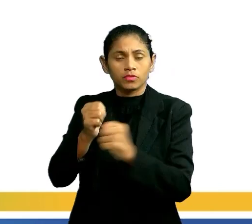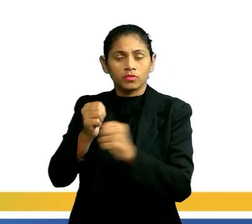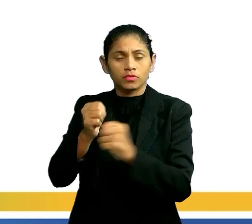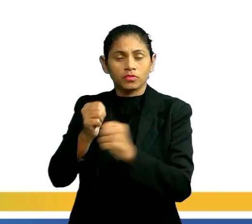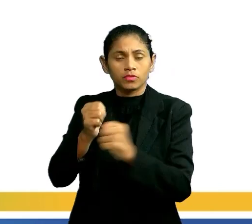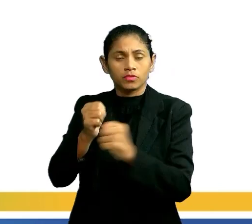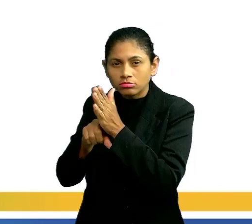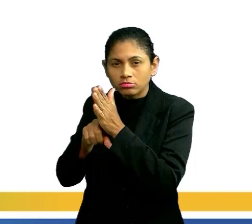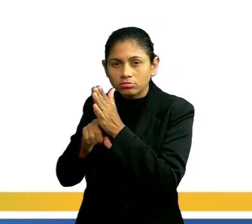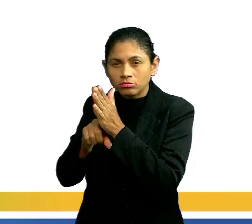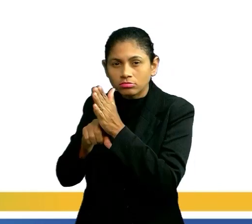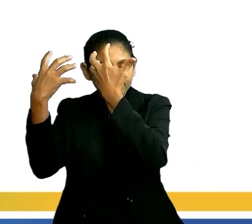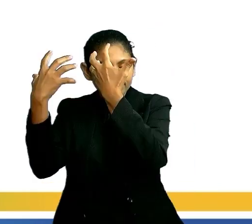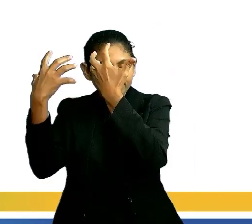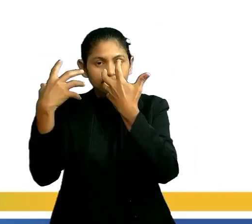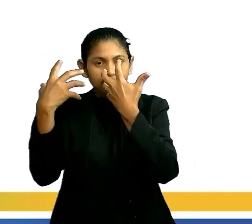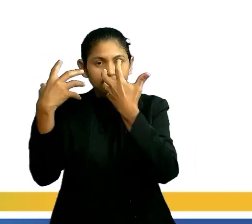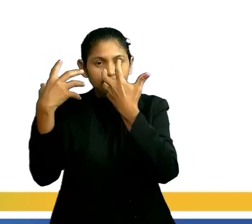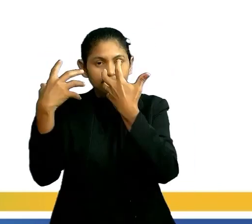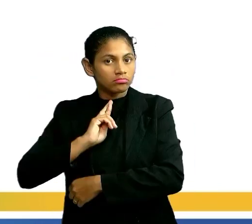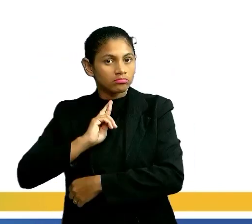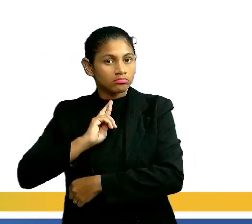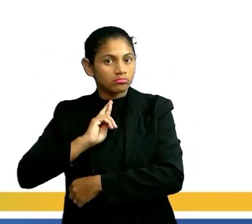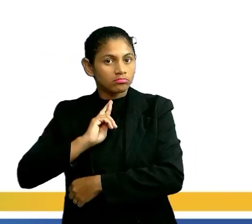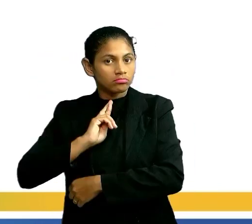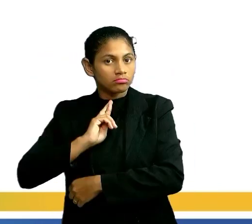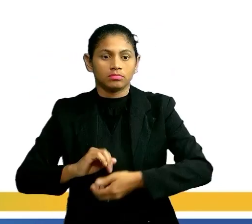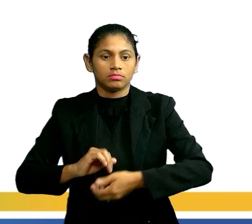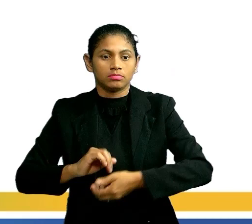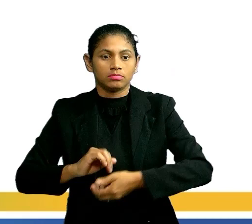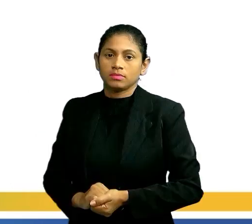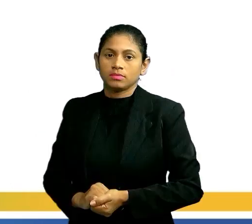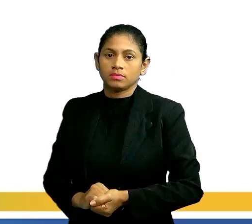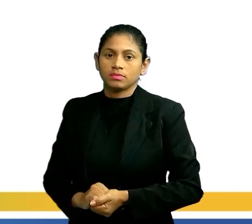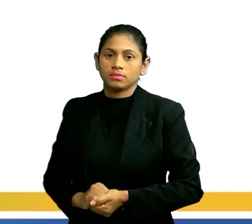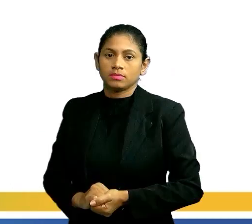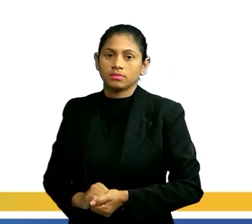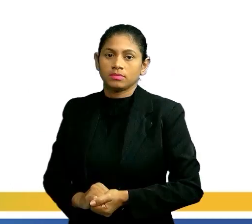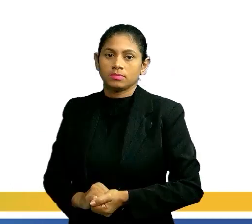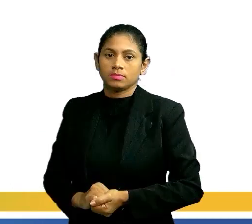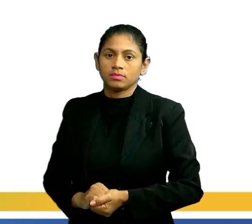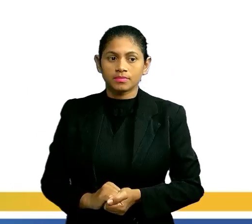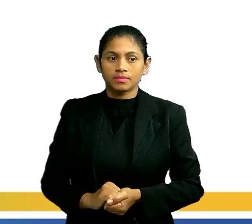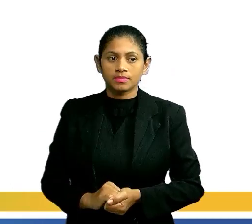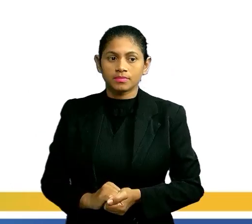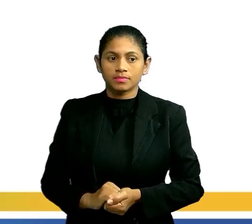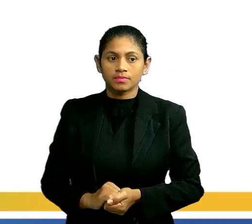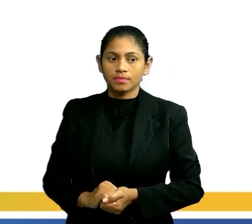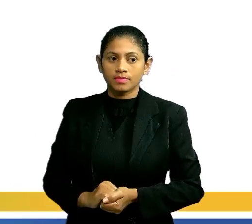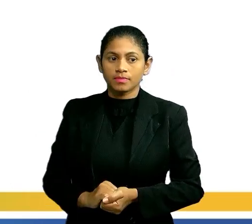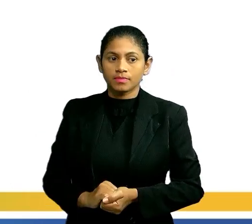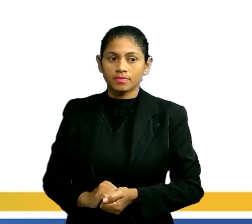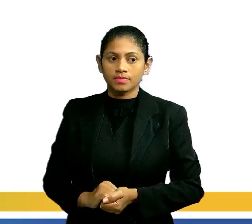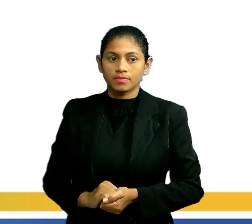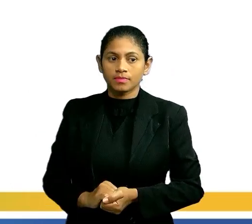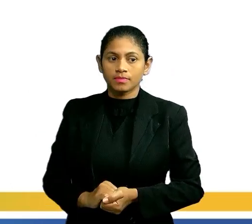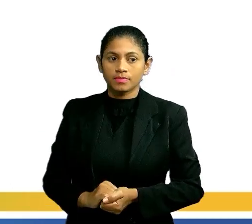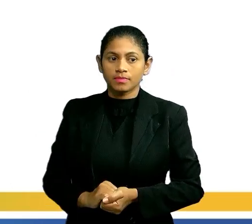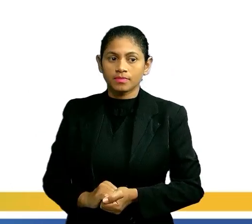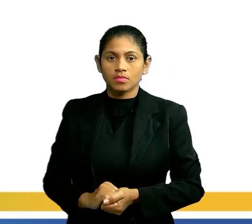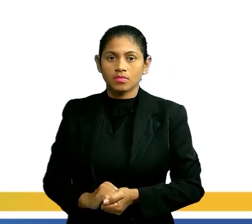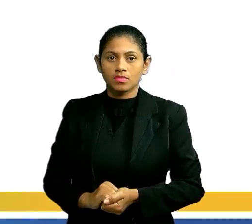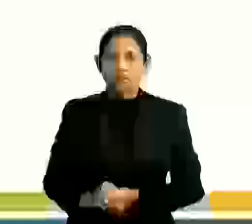ok? Bem tranquilo. Bora analisar isso aqui agora? Tá? Vai ser bem tranquilo. Vamos